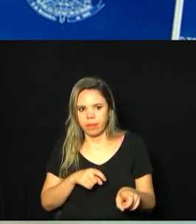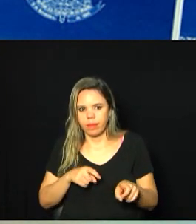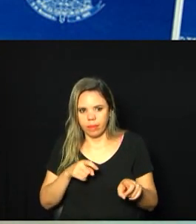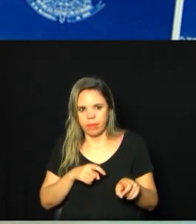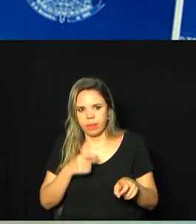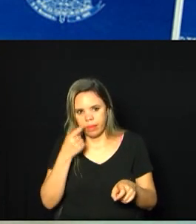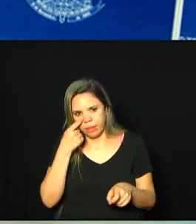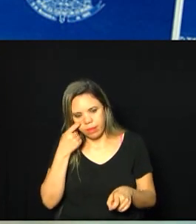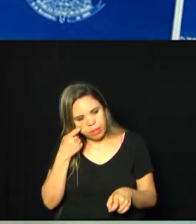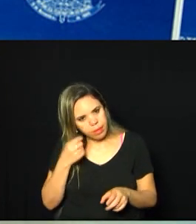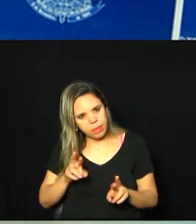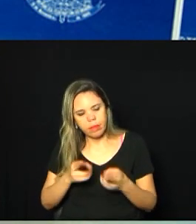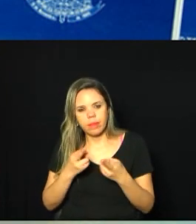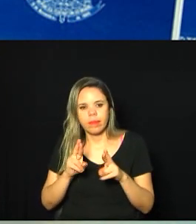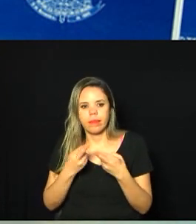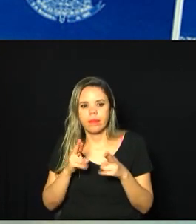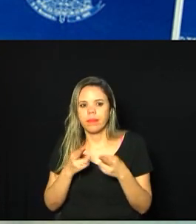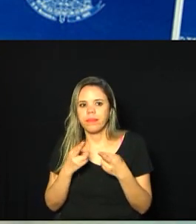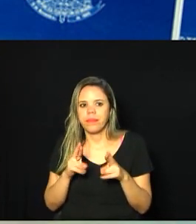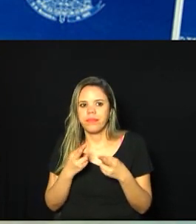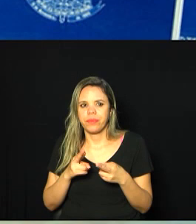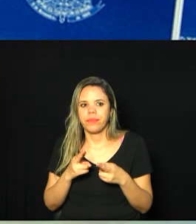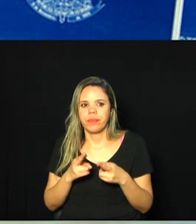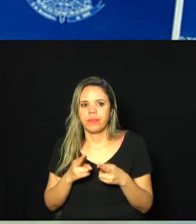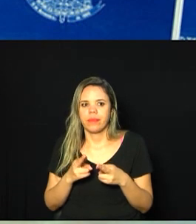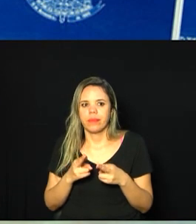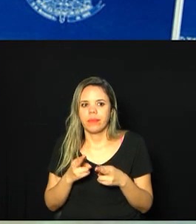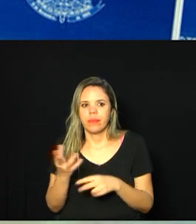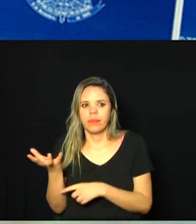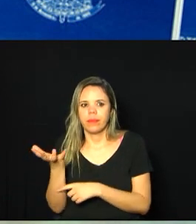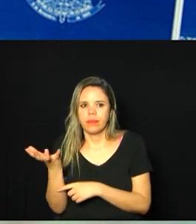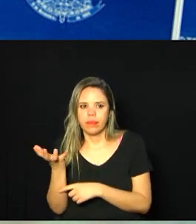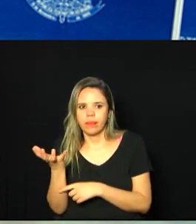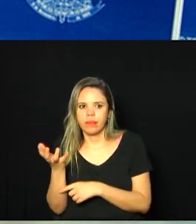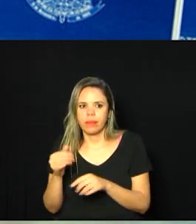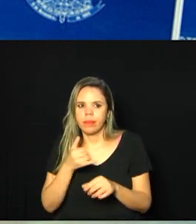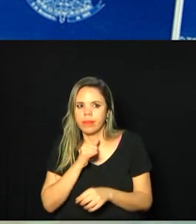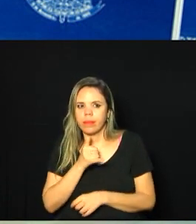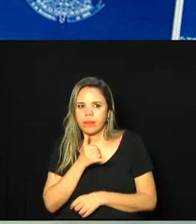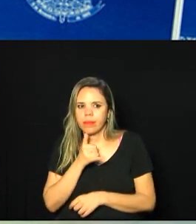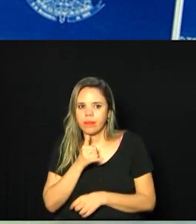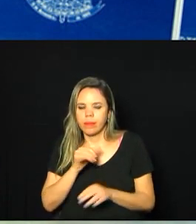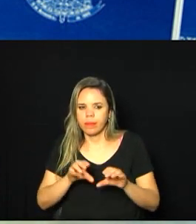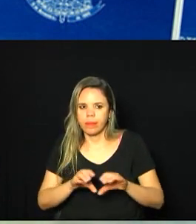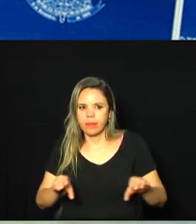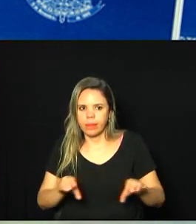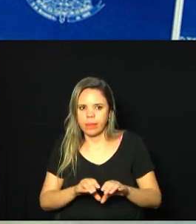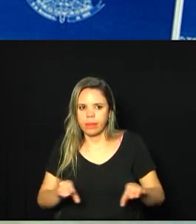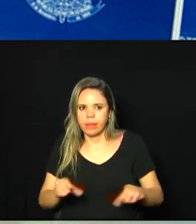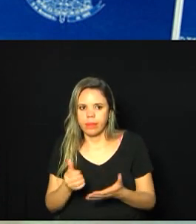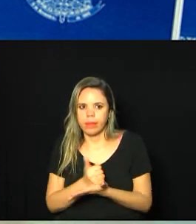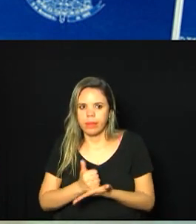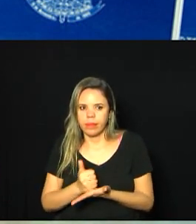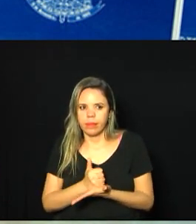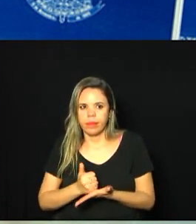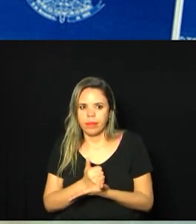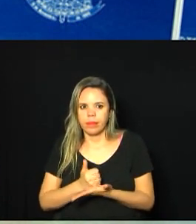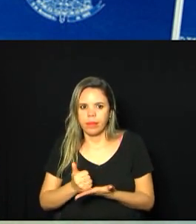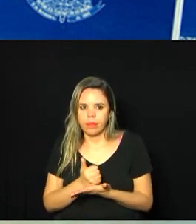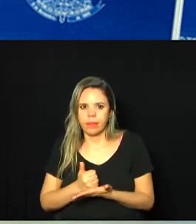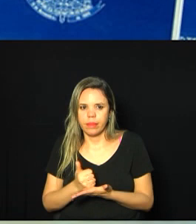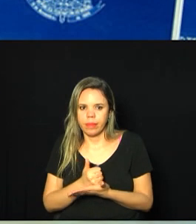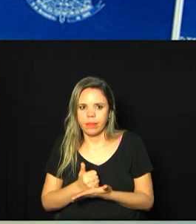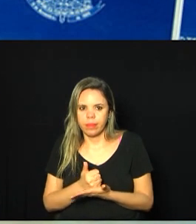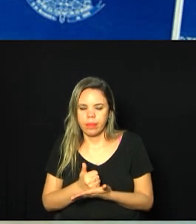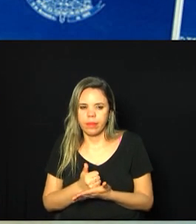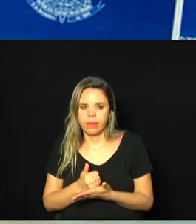carpinteiro, churrasqueiro, copeiro, eletricista, encanador, farmacêutico, funileiro